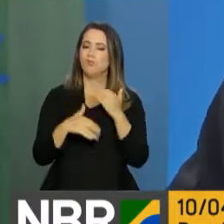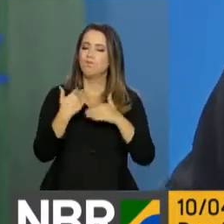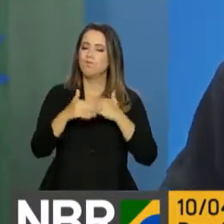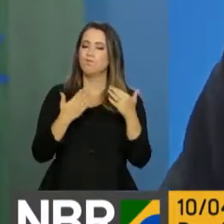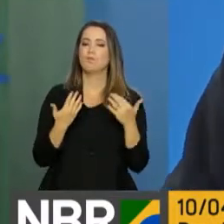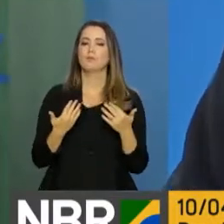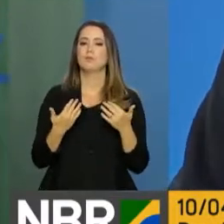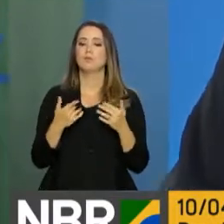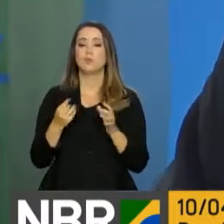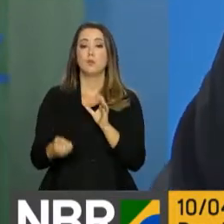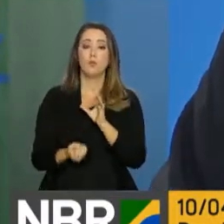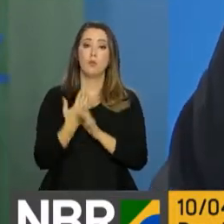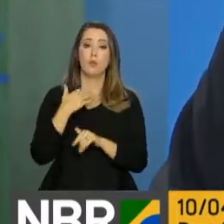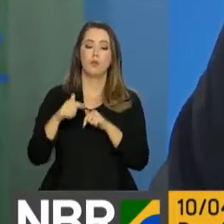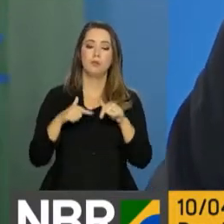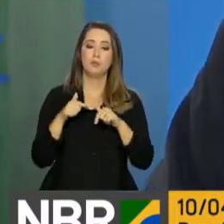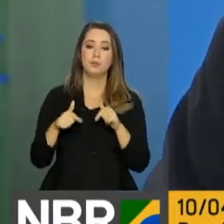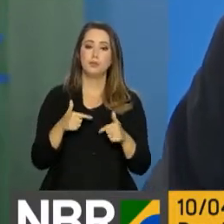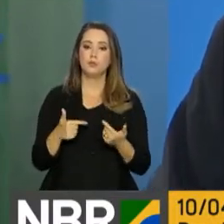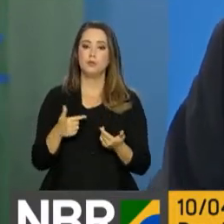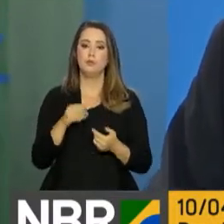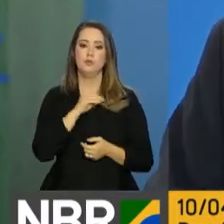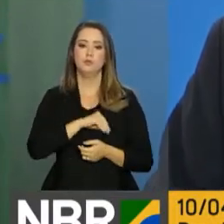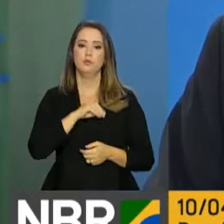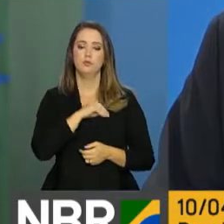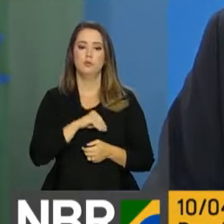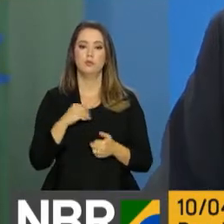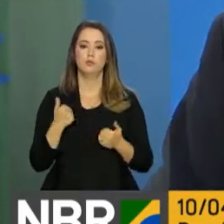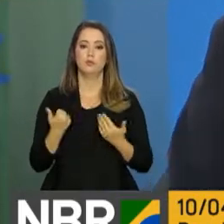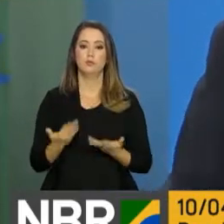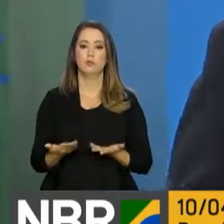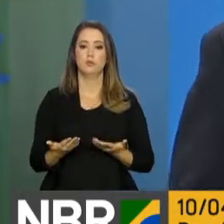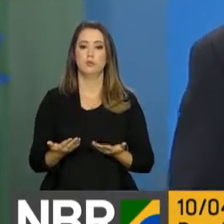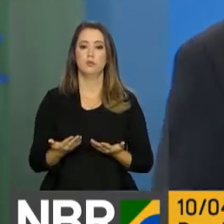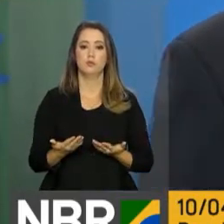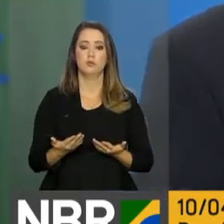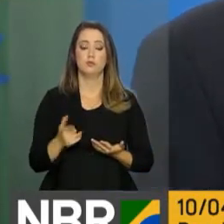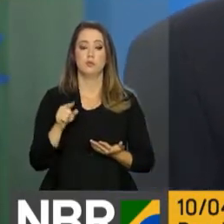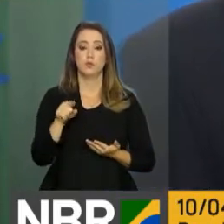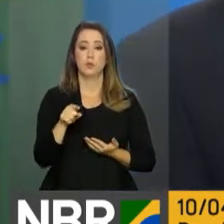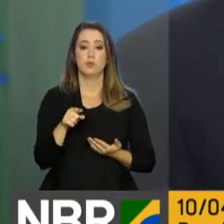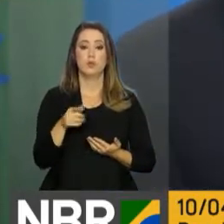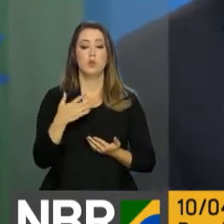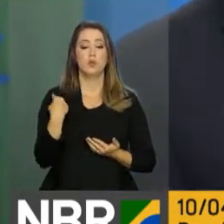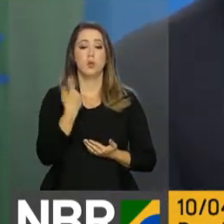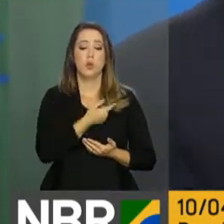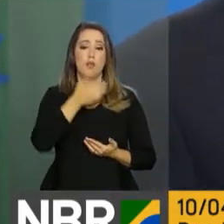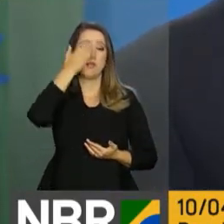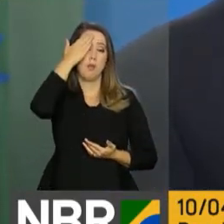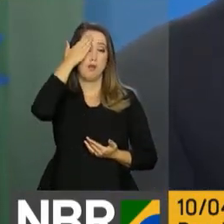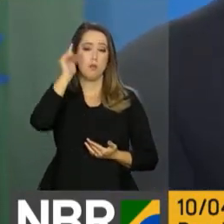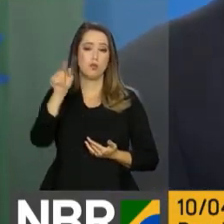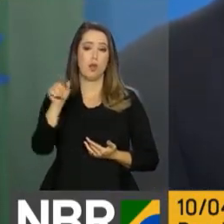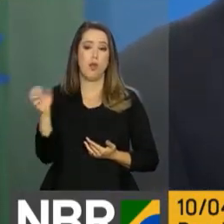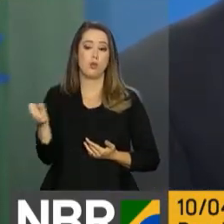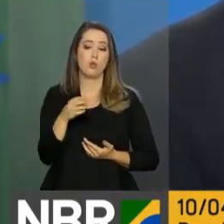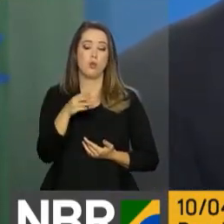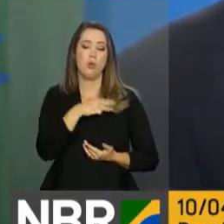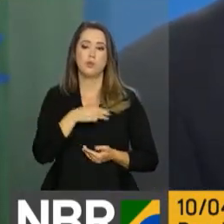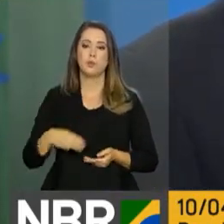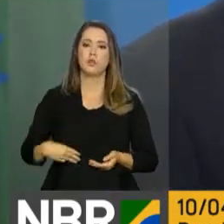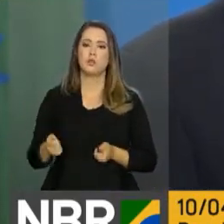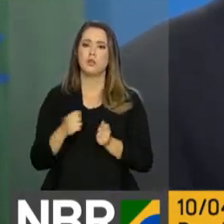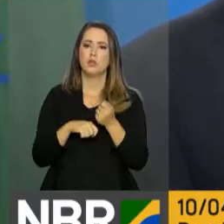crescimento e da geração de empregos e renda. O Guardia, todos nós sabemos, tem